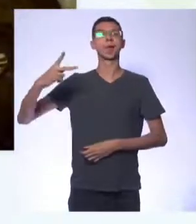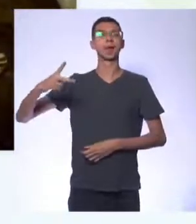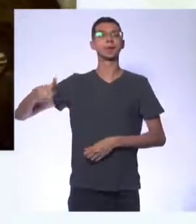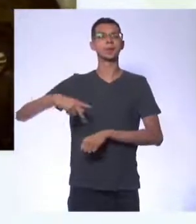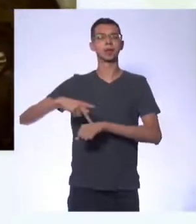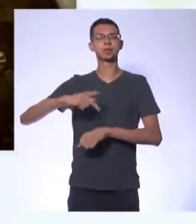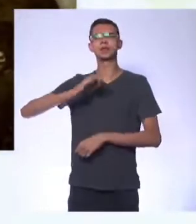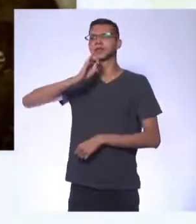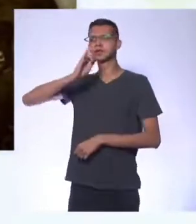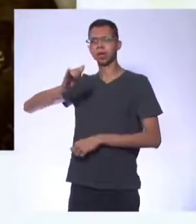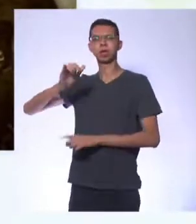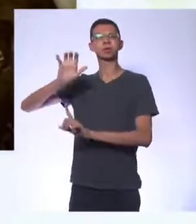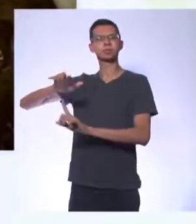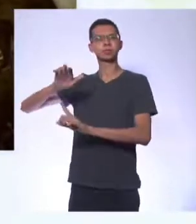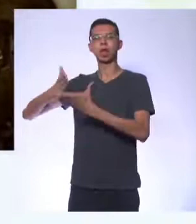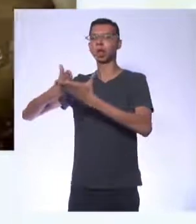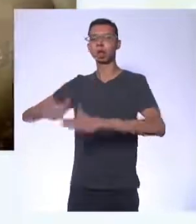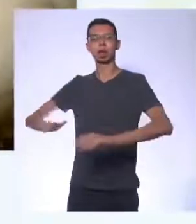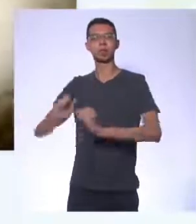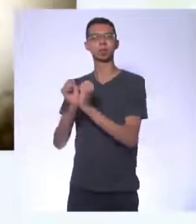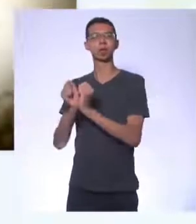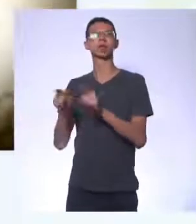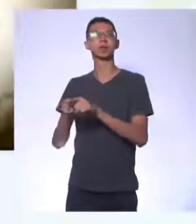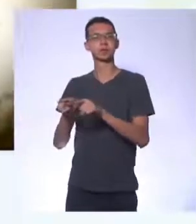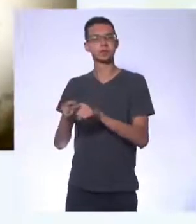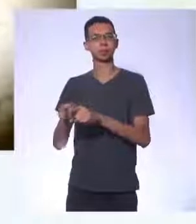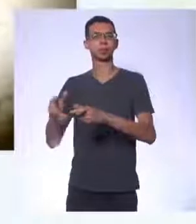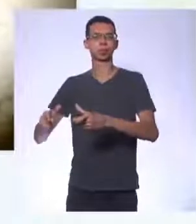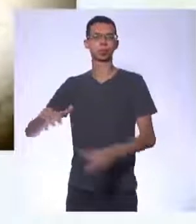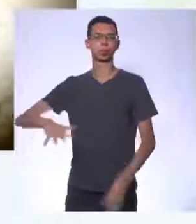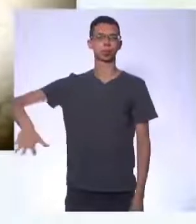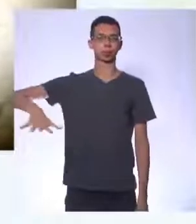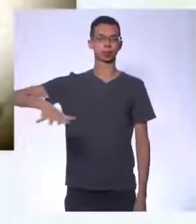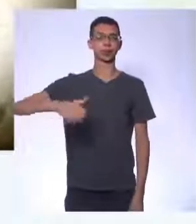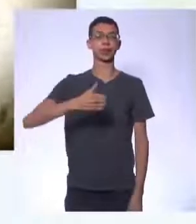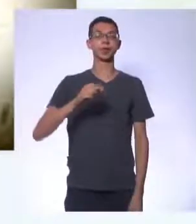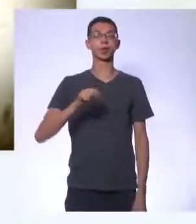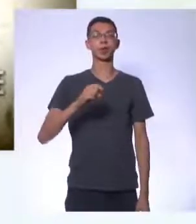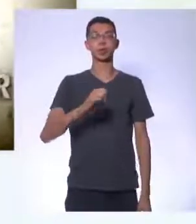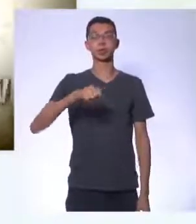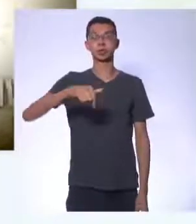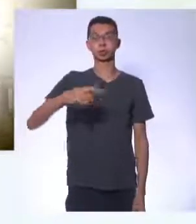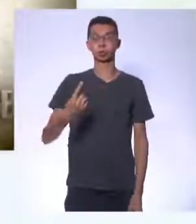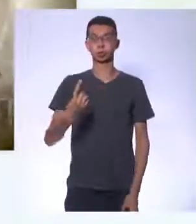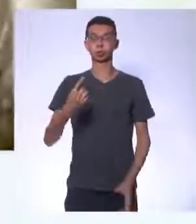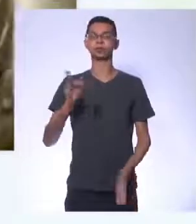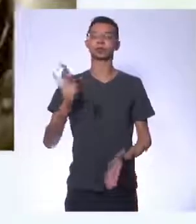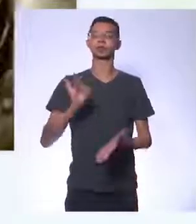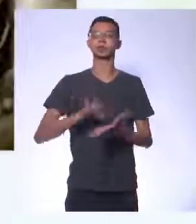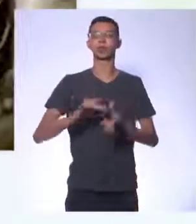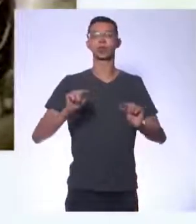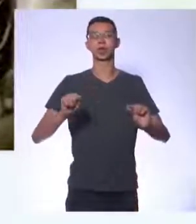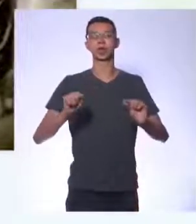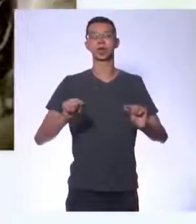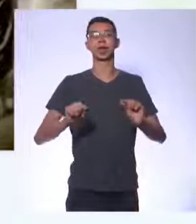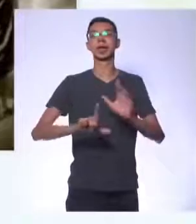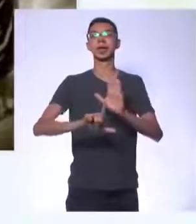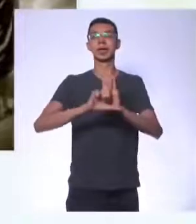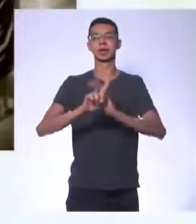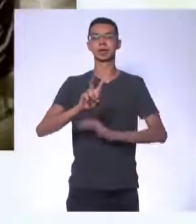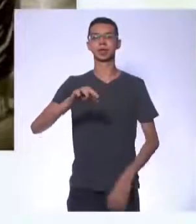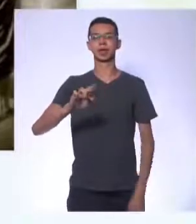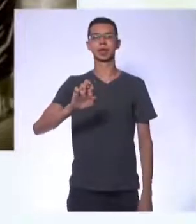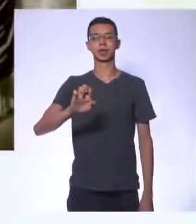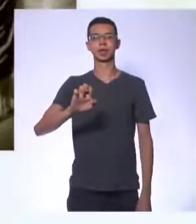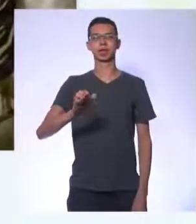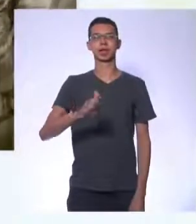abolir a escravatura em seu território. Em 1871, entra em vigor a Lei do Ventre Livre, também conhecida como Lei